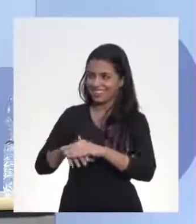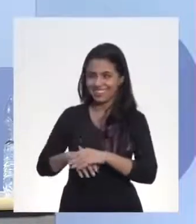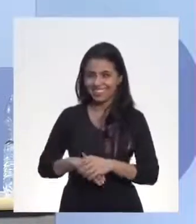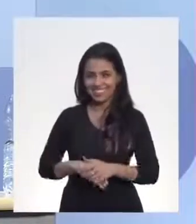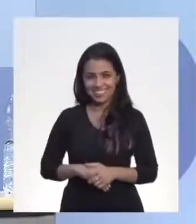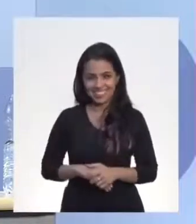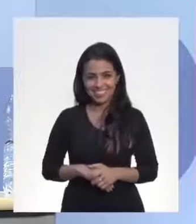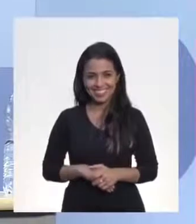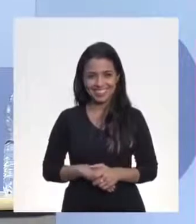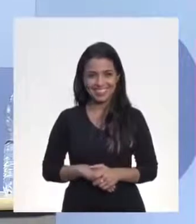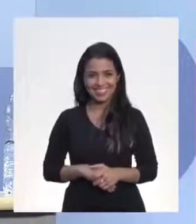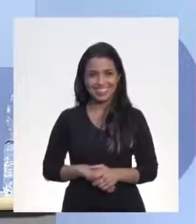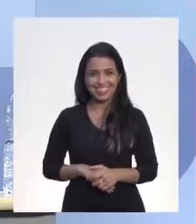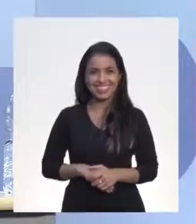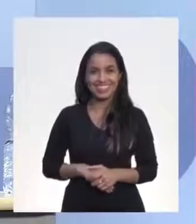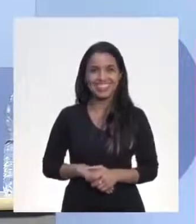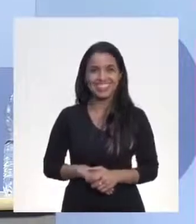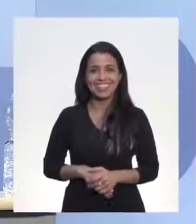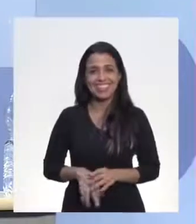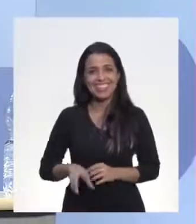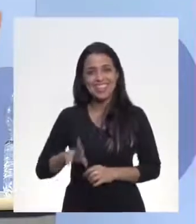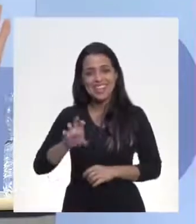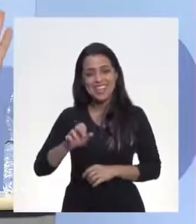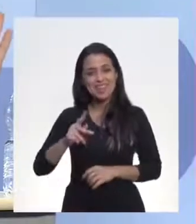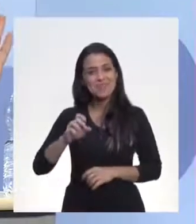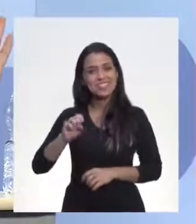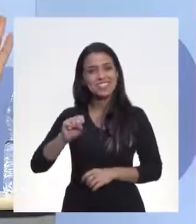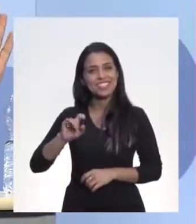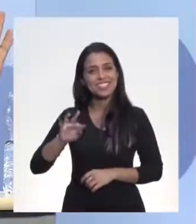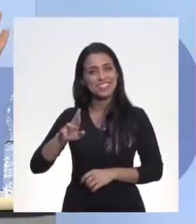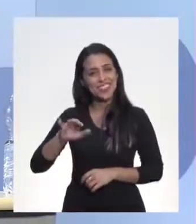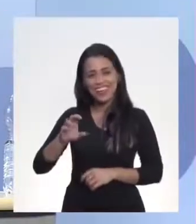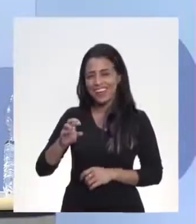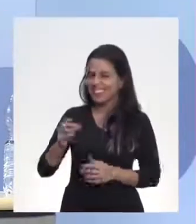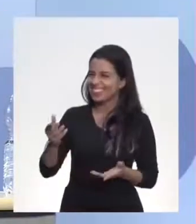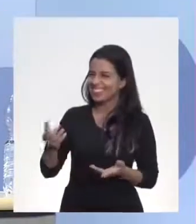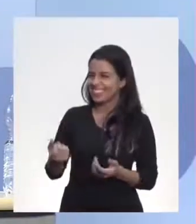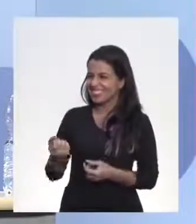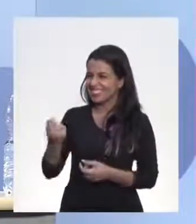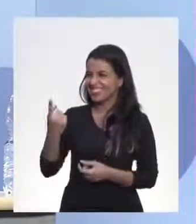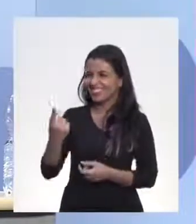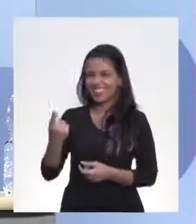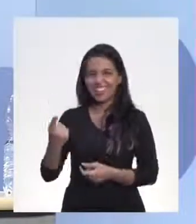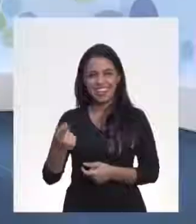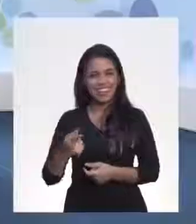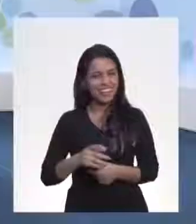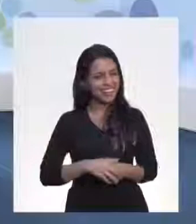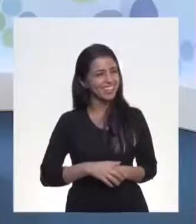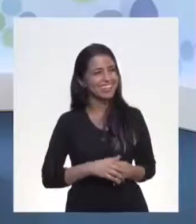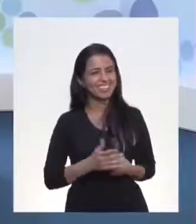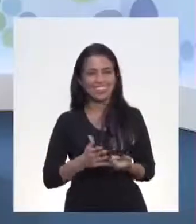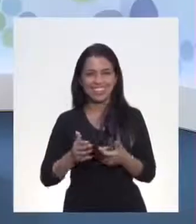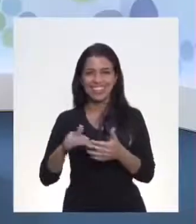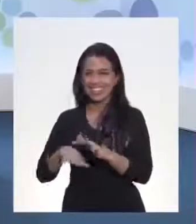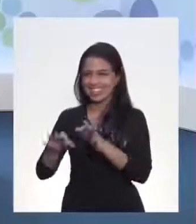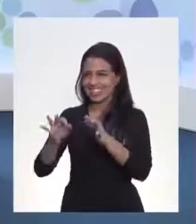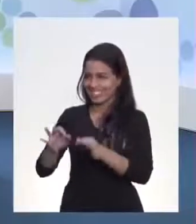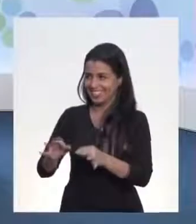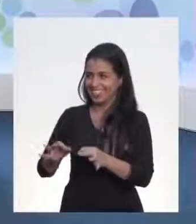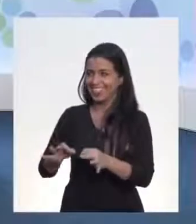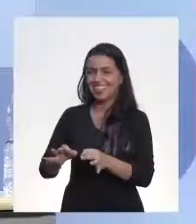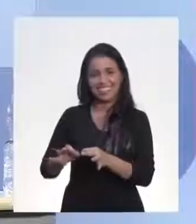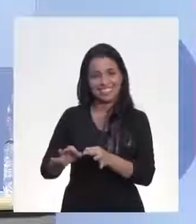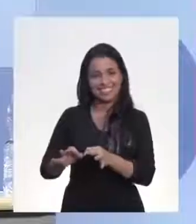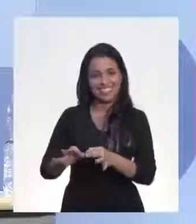falei certo? É repositório, tá certo. Que às vezes a gente troca, Não, é que a gente tinha brincado ontem de reservatório. Não, reservatório, repositório,